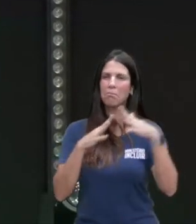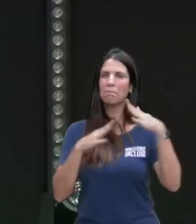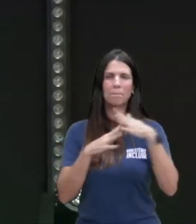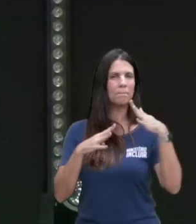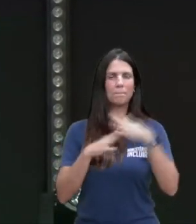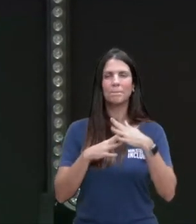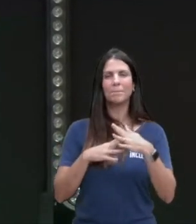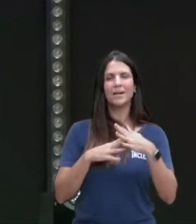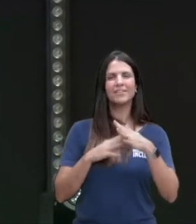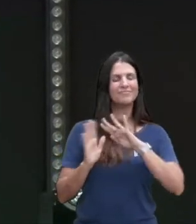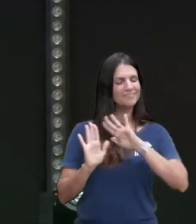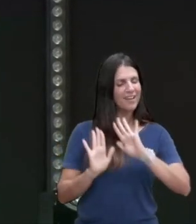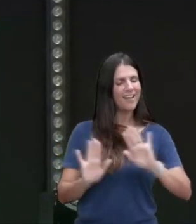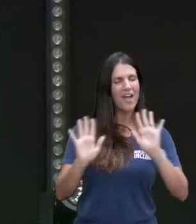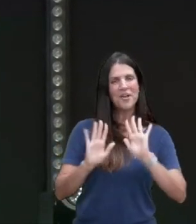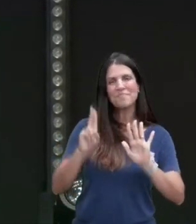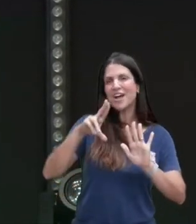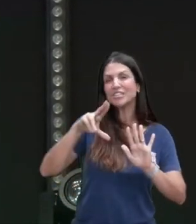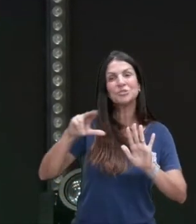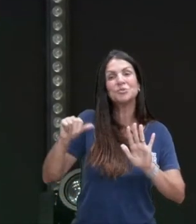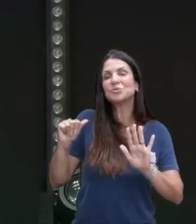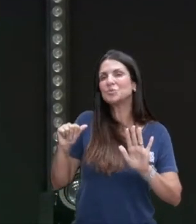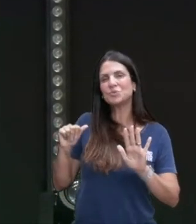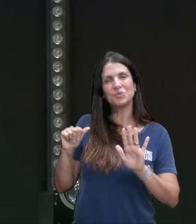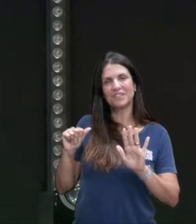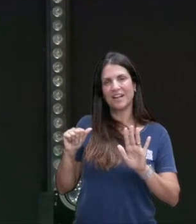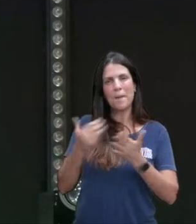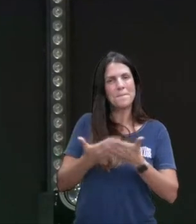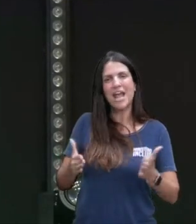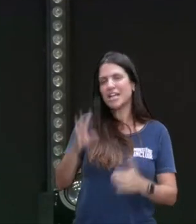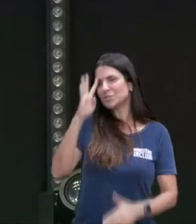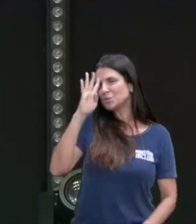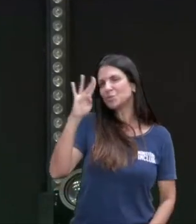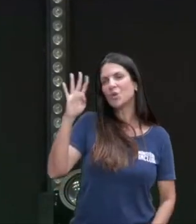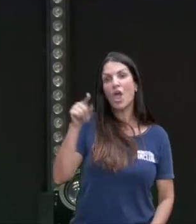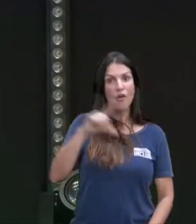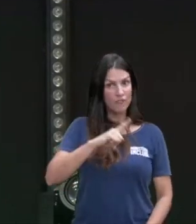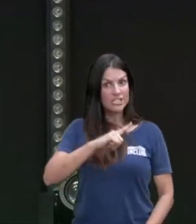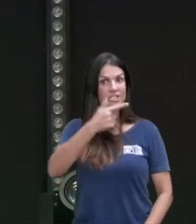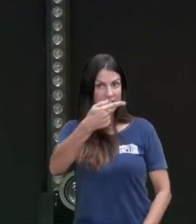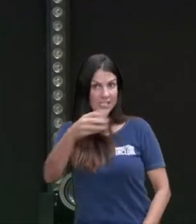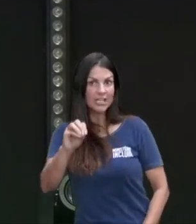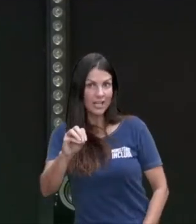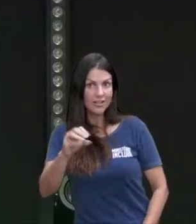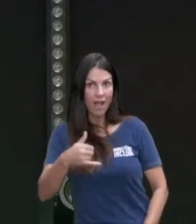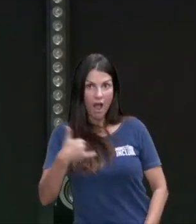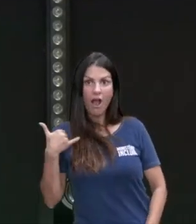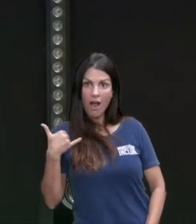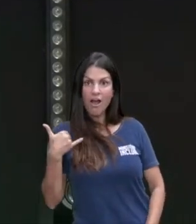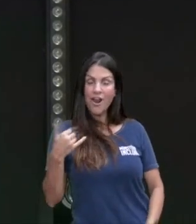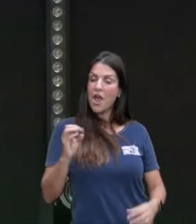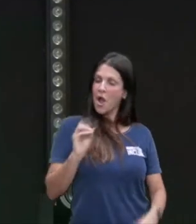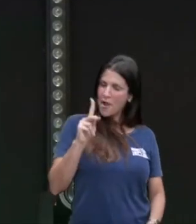eu nunca é tarde para sonhar e se você tem 70 anos vivo os próximos dez